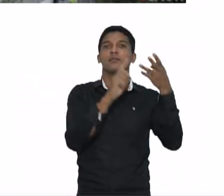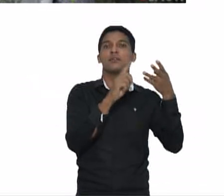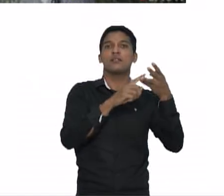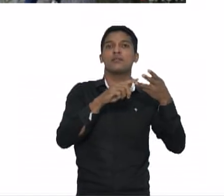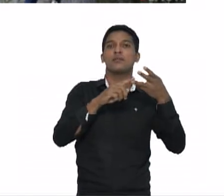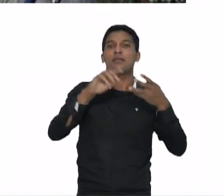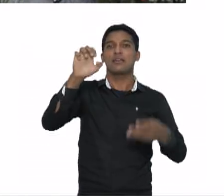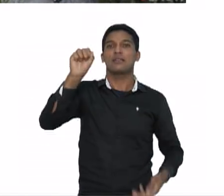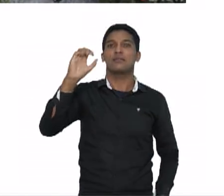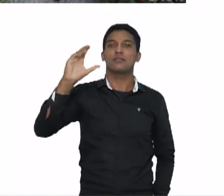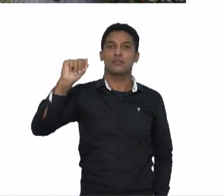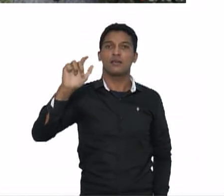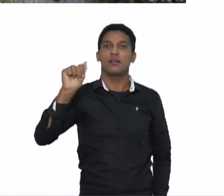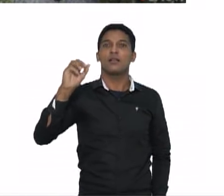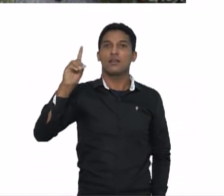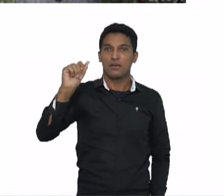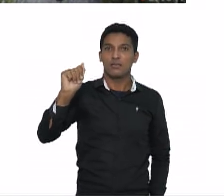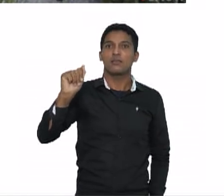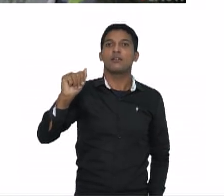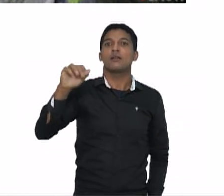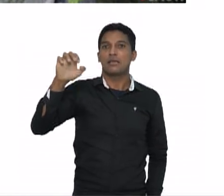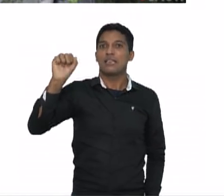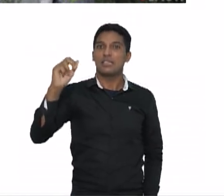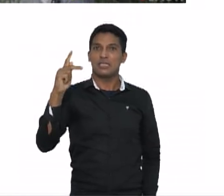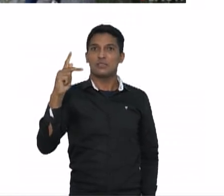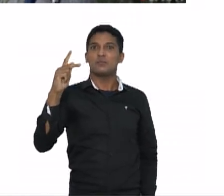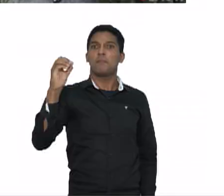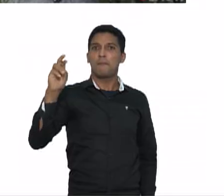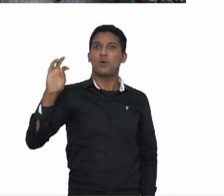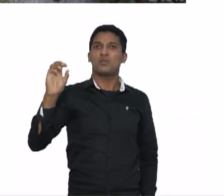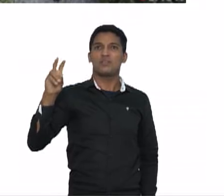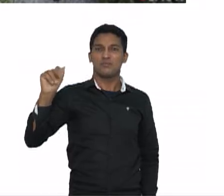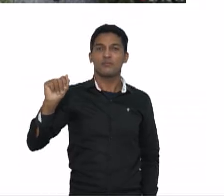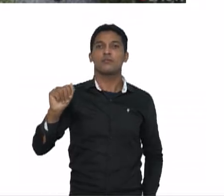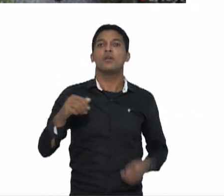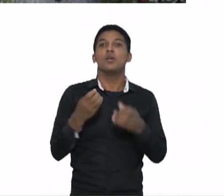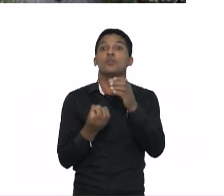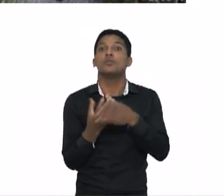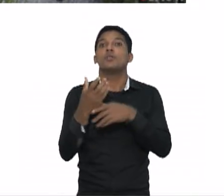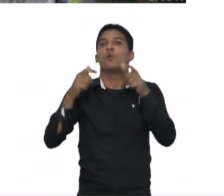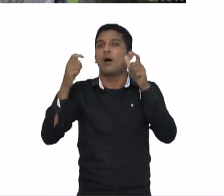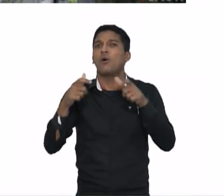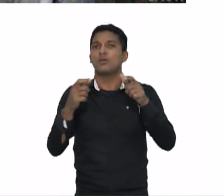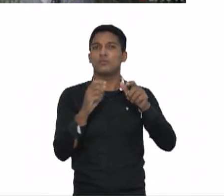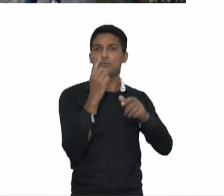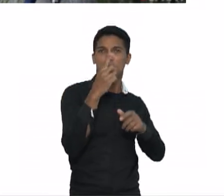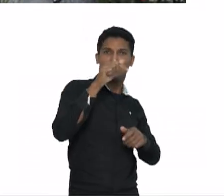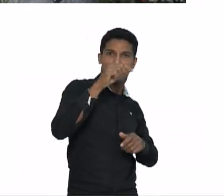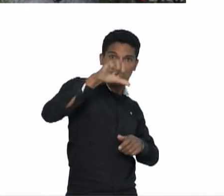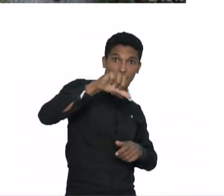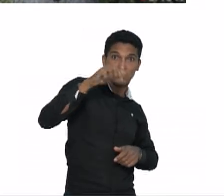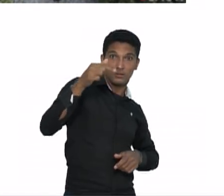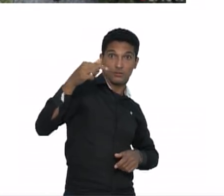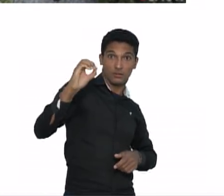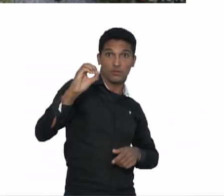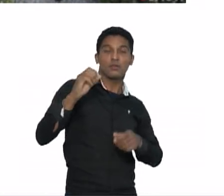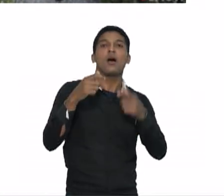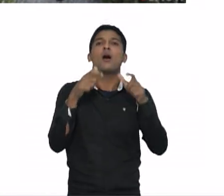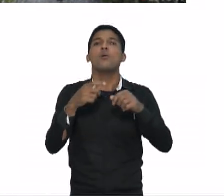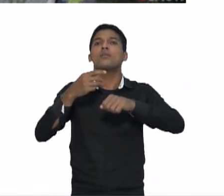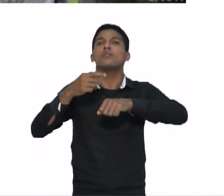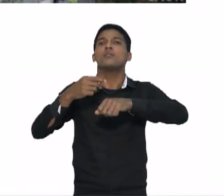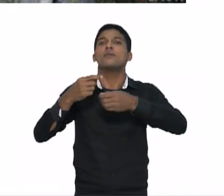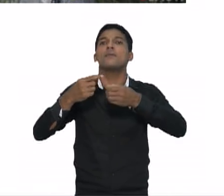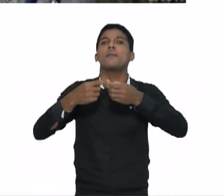de 1970 na Ucrânia. Conta hoje com diversas modalidades,